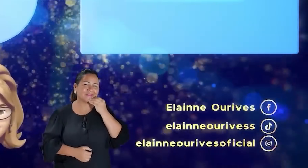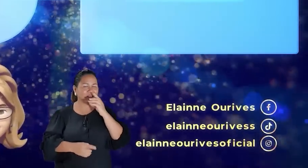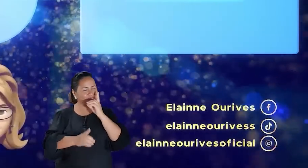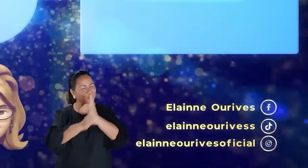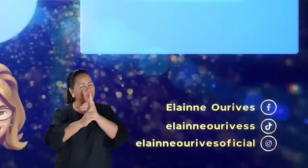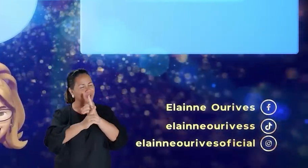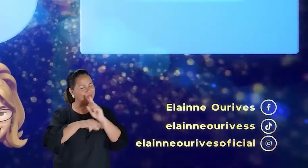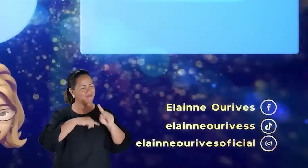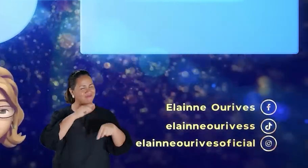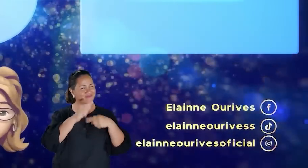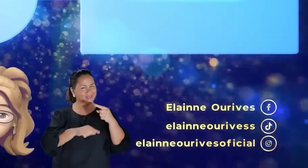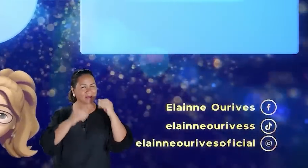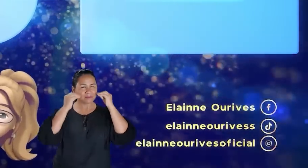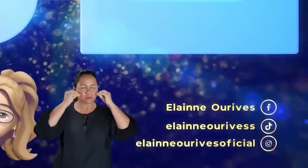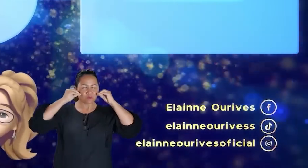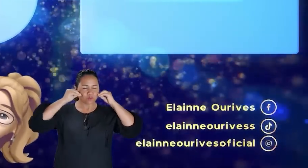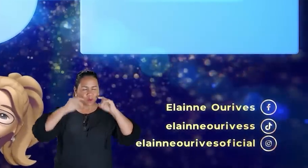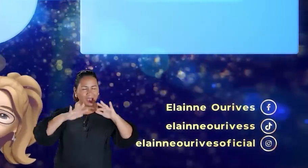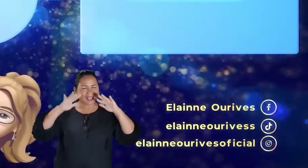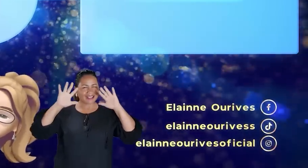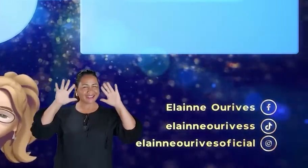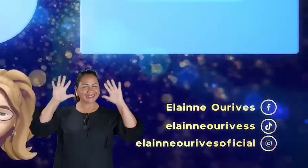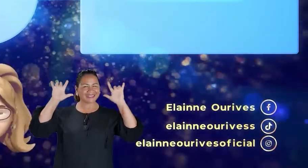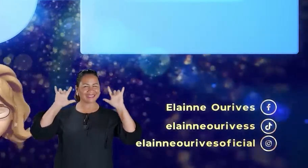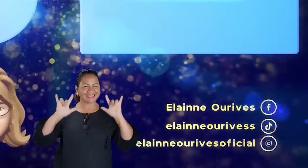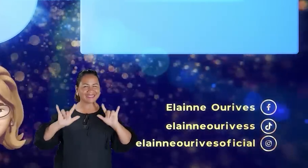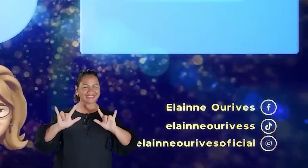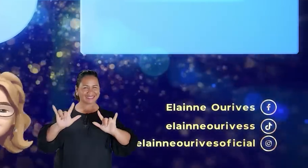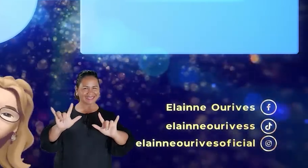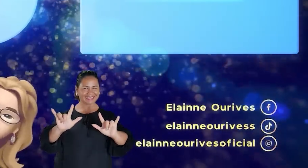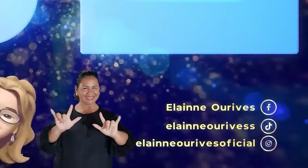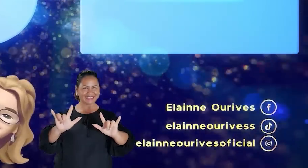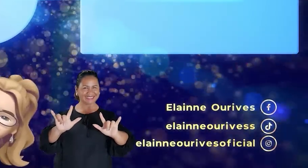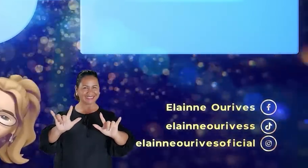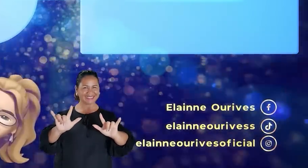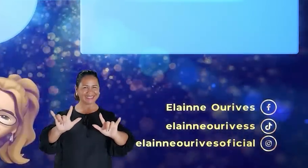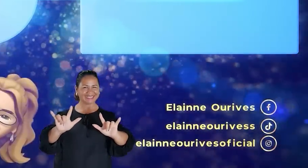de um dos vídeos e aproveitar. Eu te vejo no próximo vídeo. Um beijo de luz. Amo você!